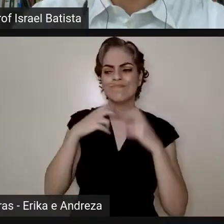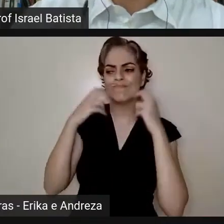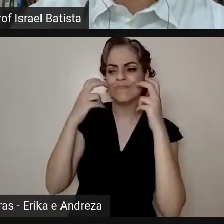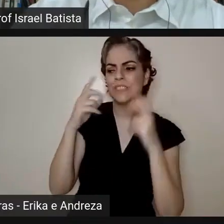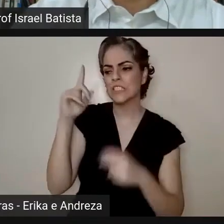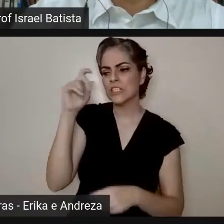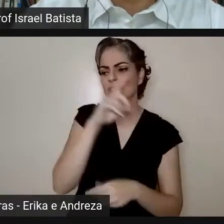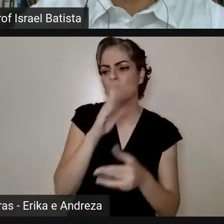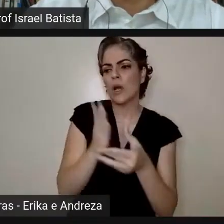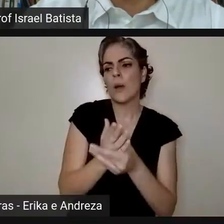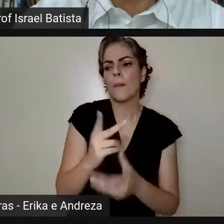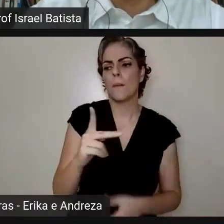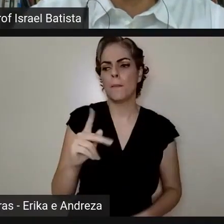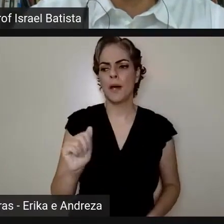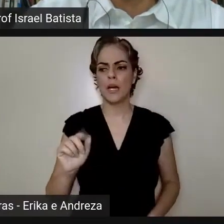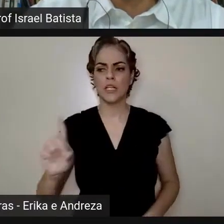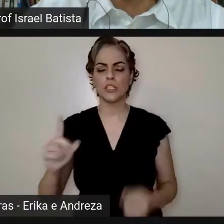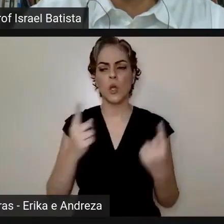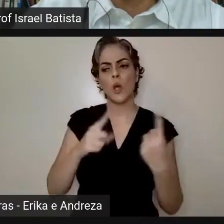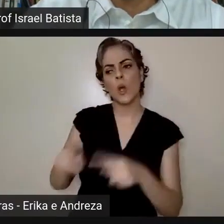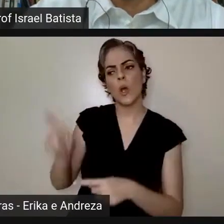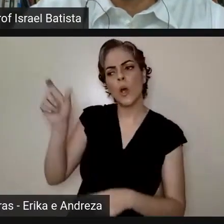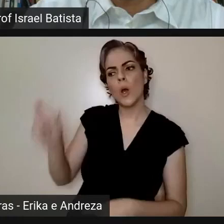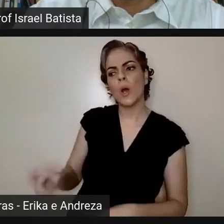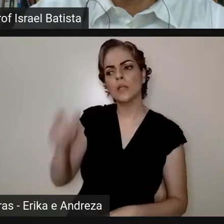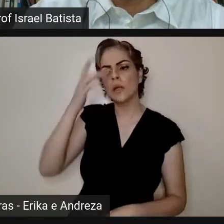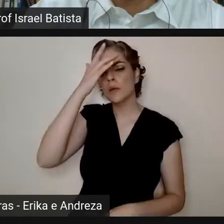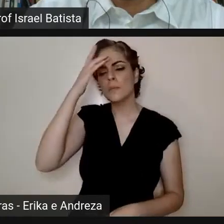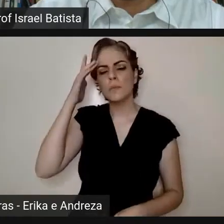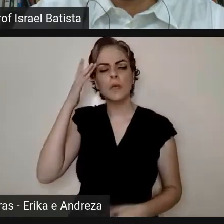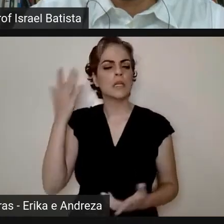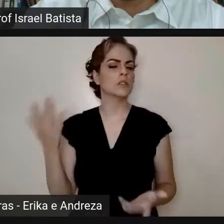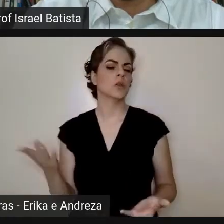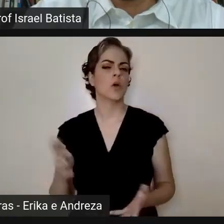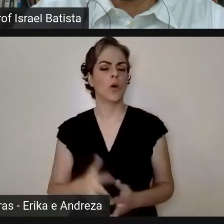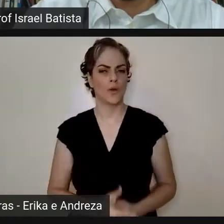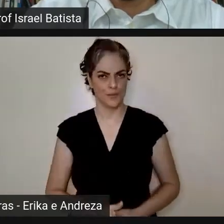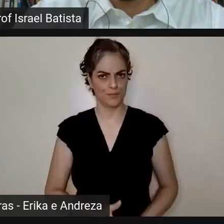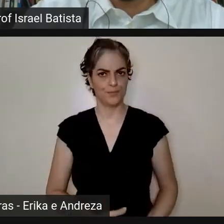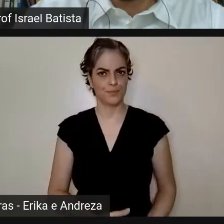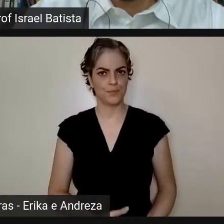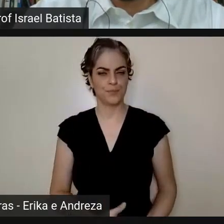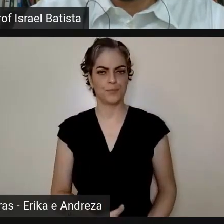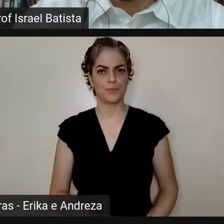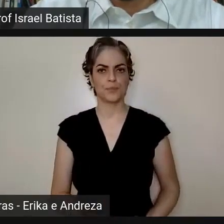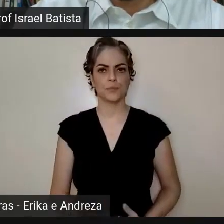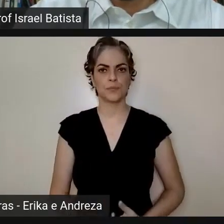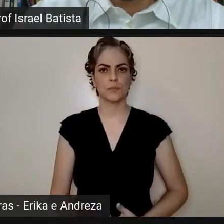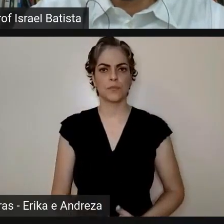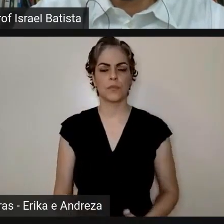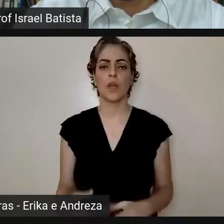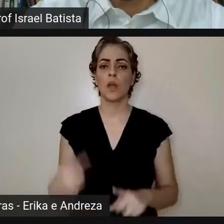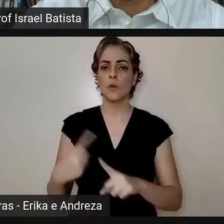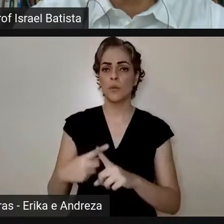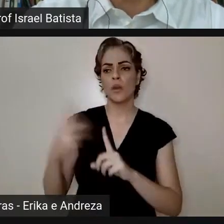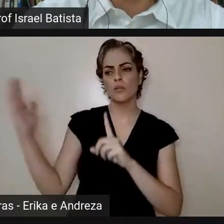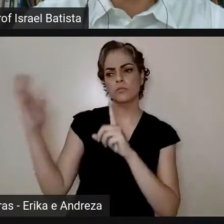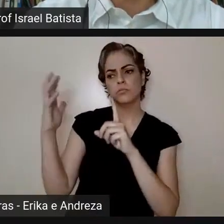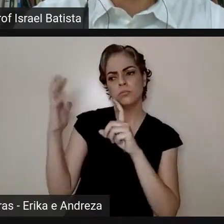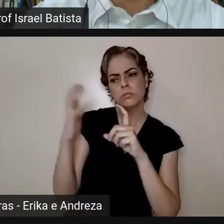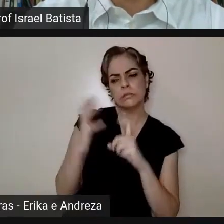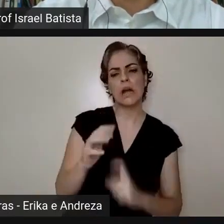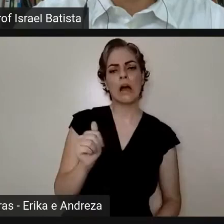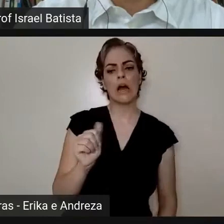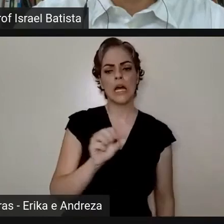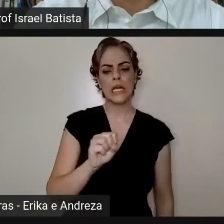administrativo disciplinar contra os membros ali do judiciário que fazem ali assédio moral com os servidores do